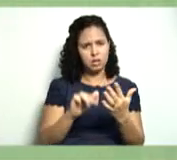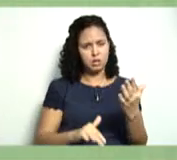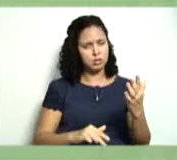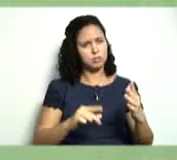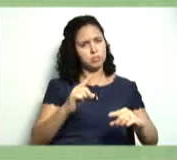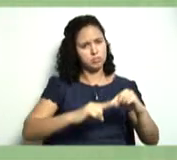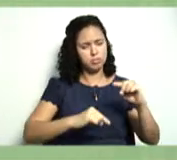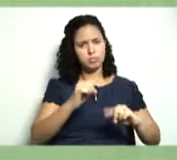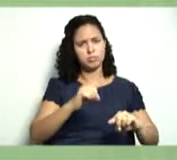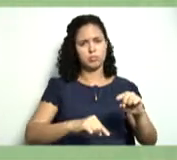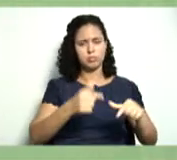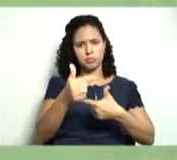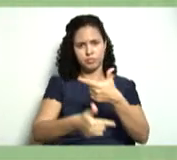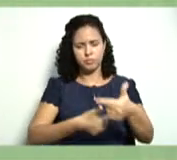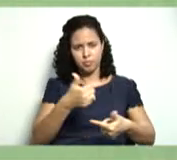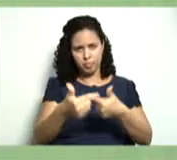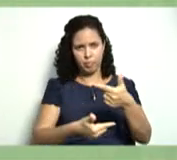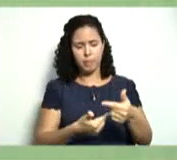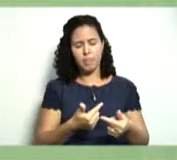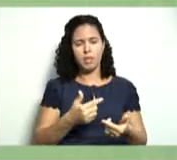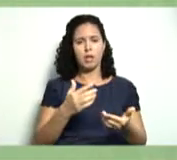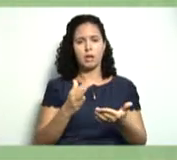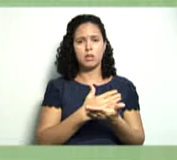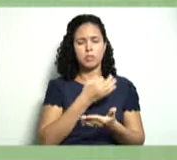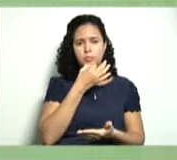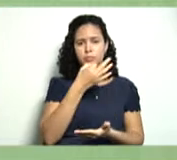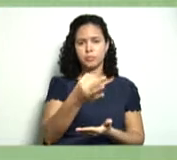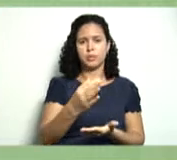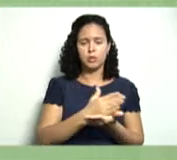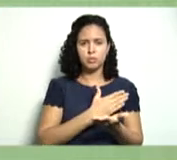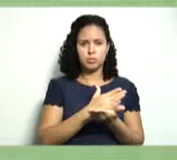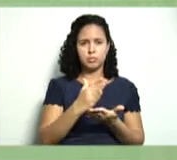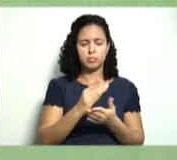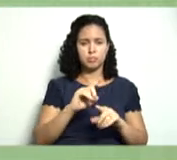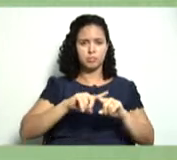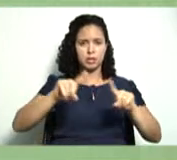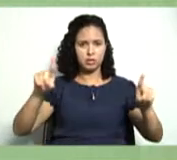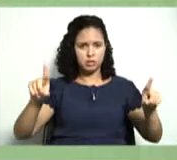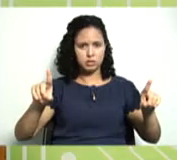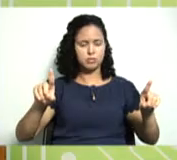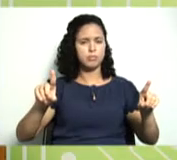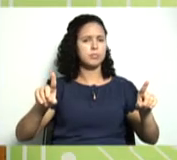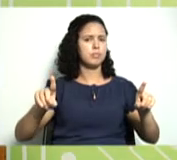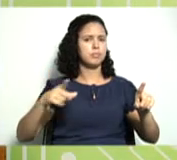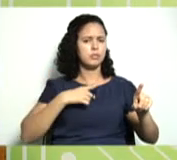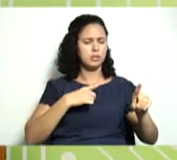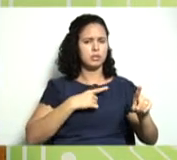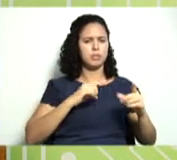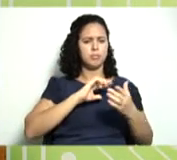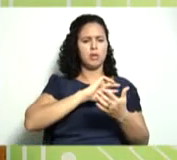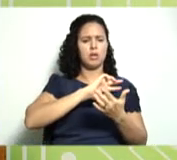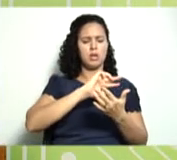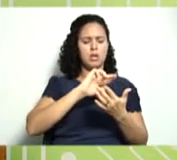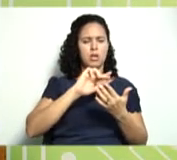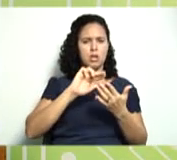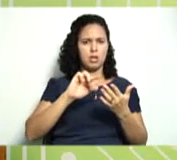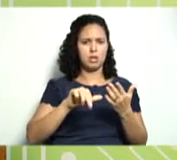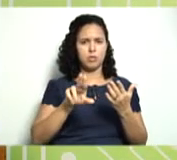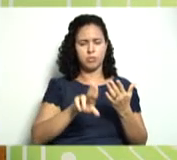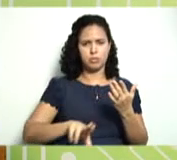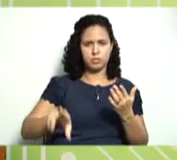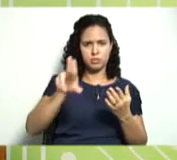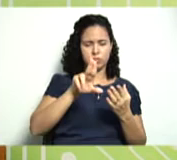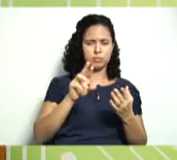trabalhado nem tão assim nós citamos alguns aqui pra vocês porém infinitas situações pode ser utilizado com